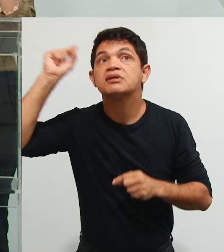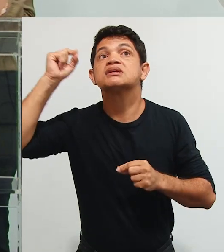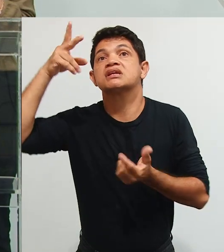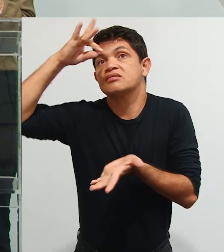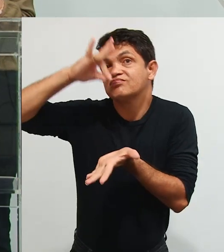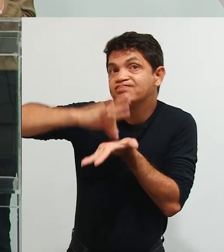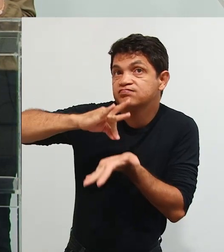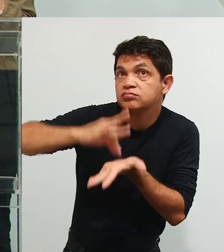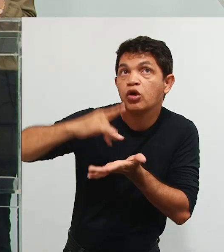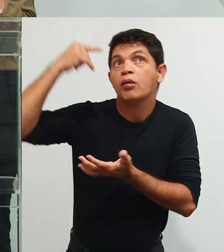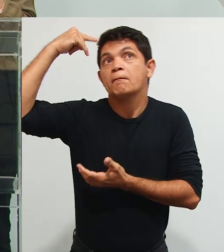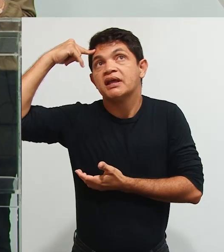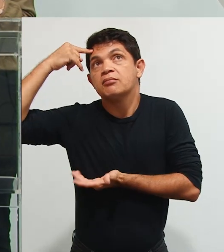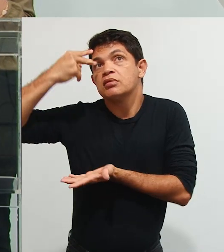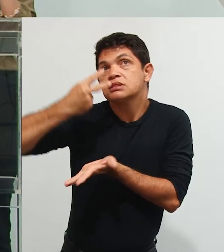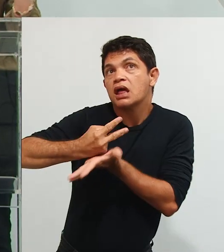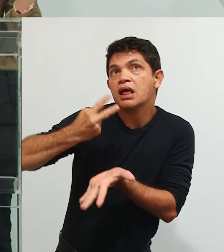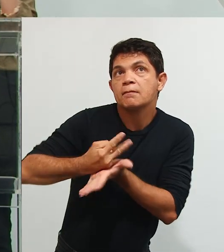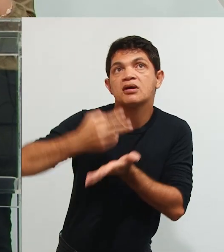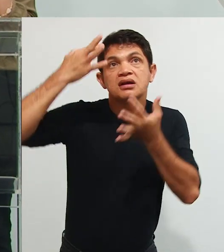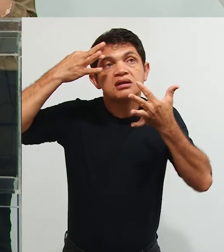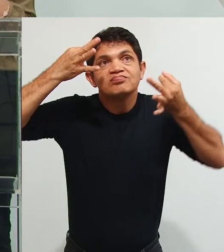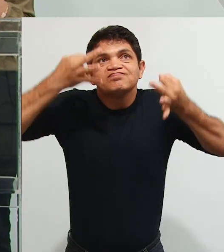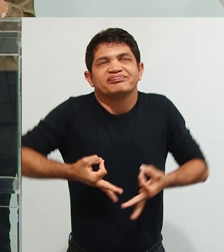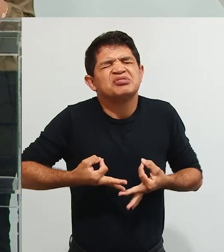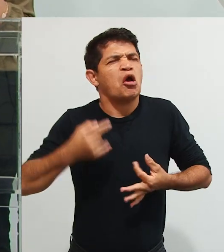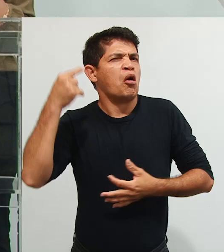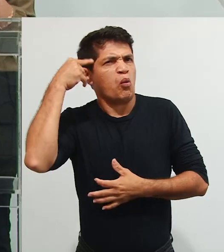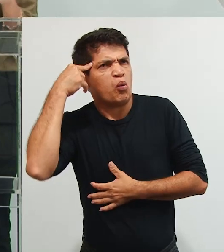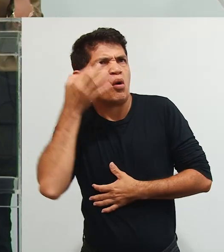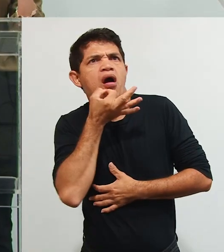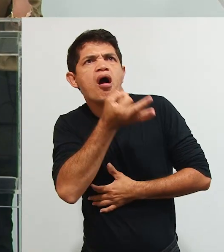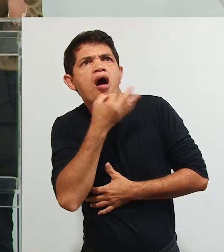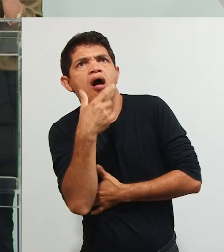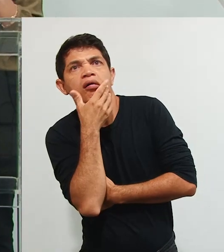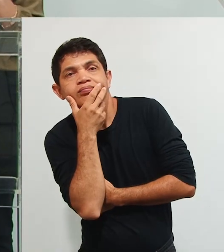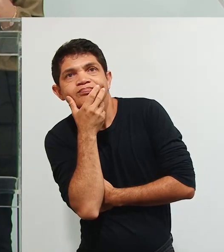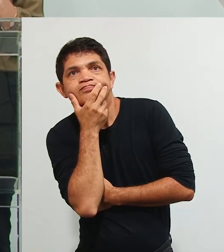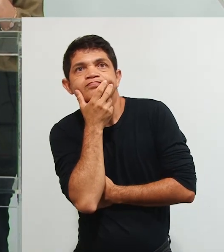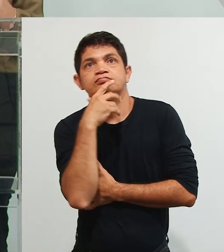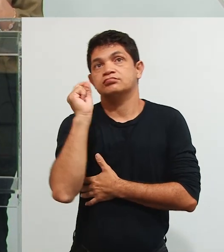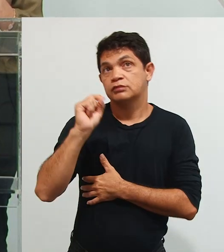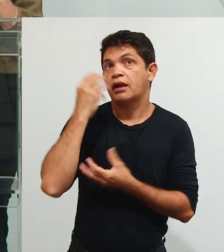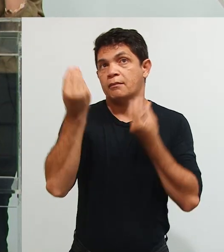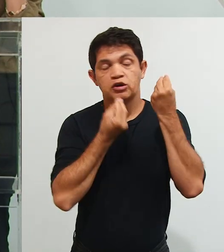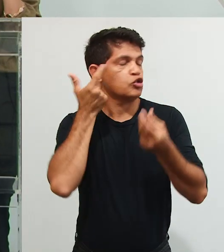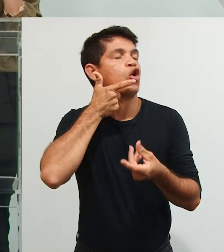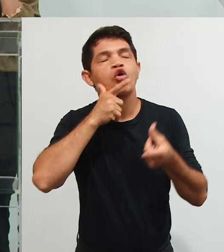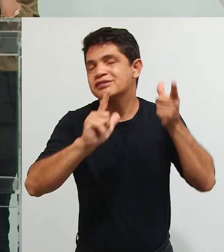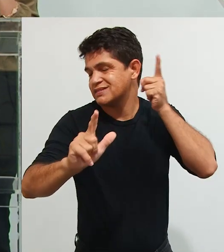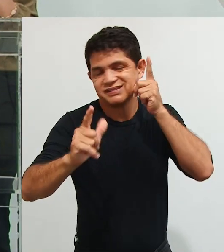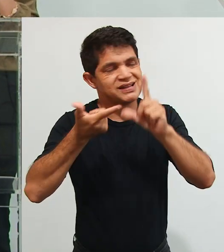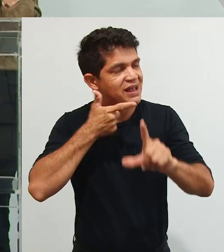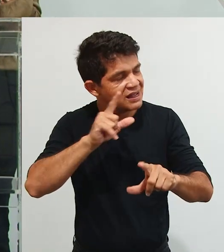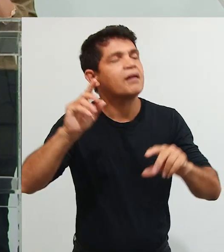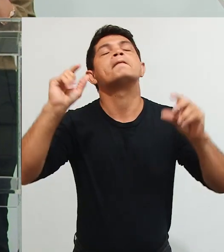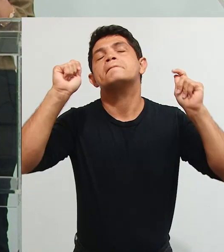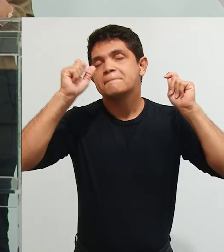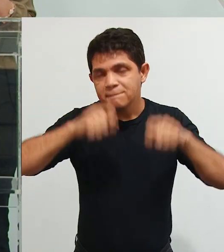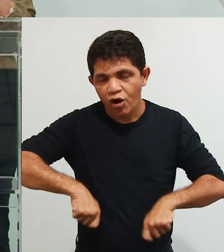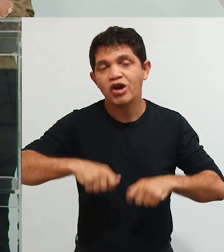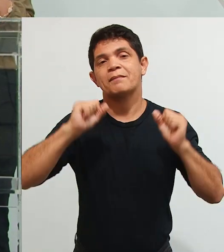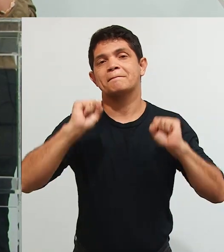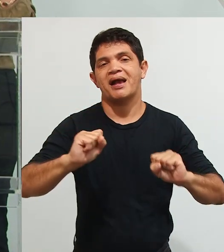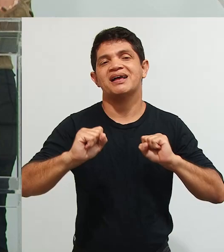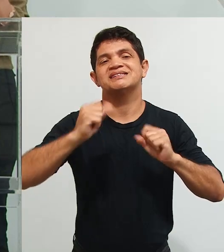ao mesmo tempo. Junto, ao mesmo tempo. A gente não consegue. A gente pode até conseguir assim, eu penso uma